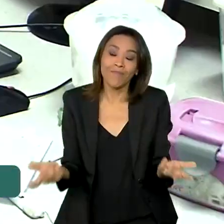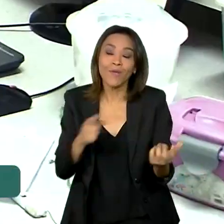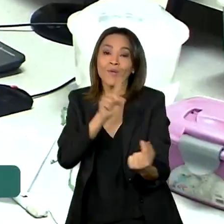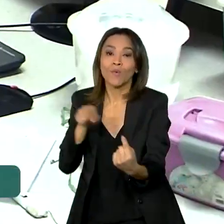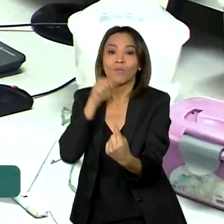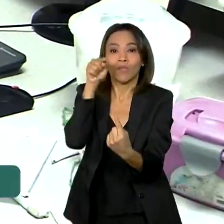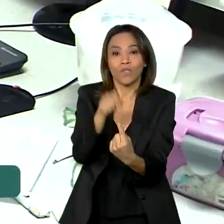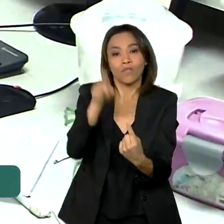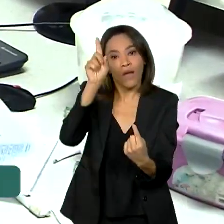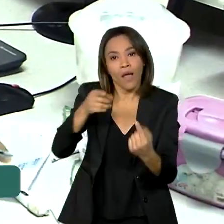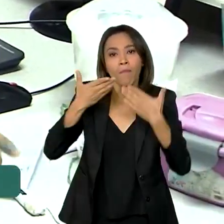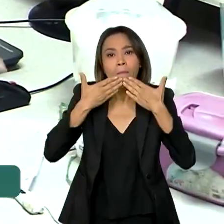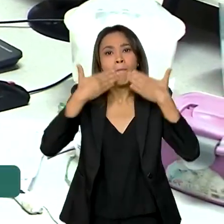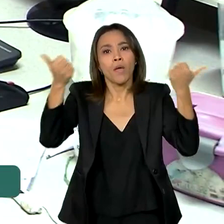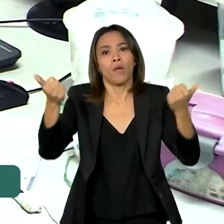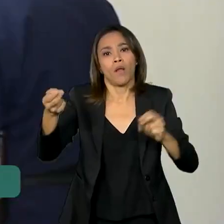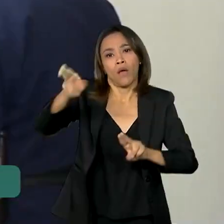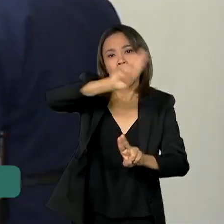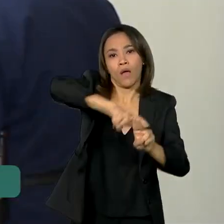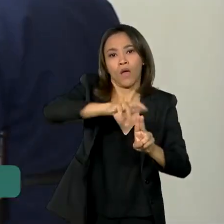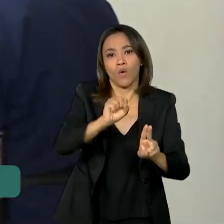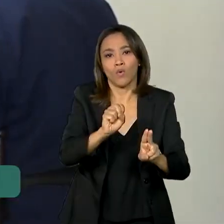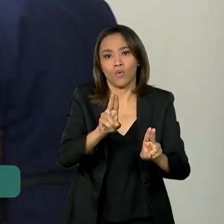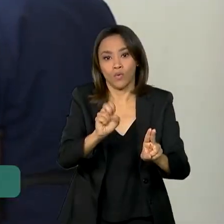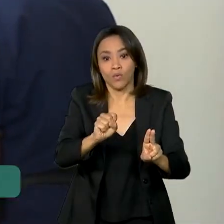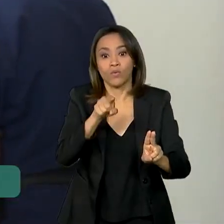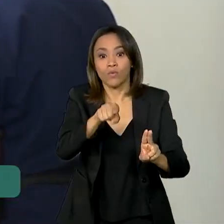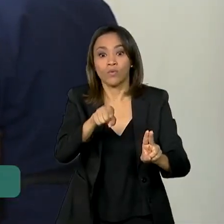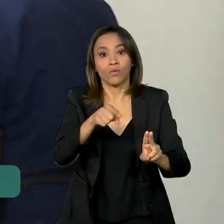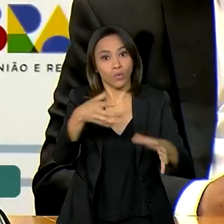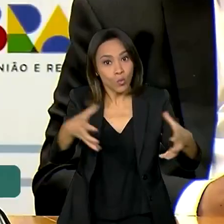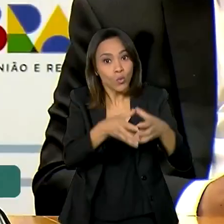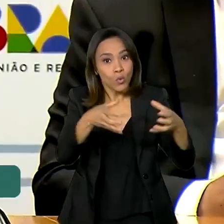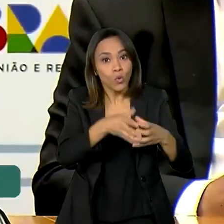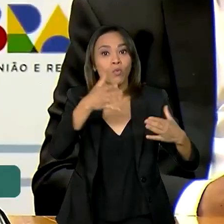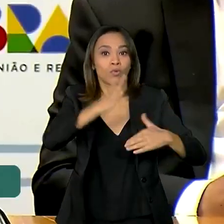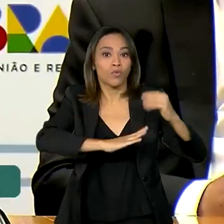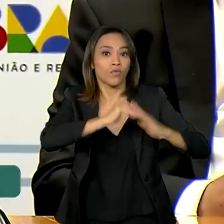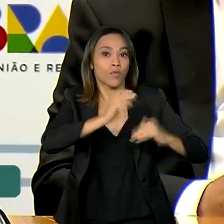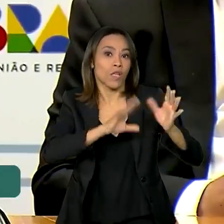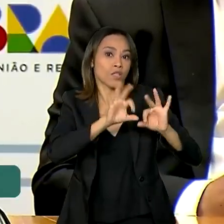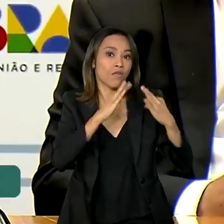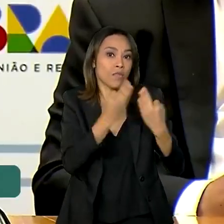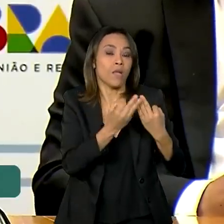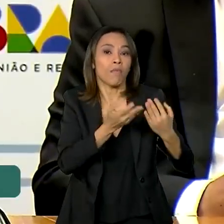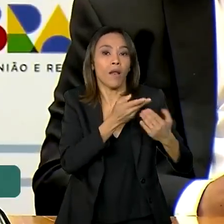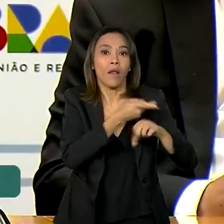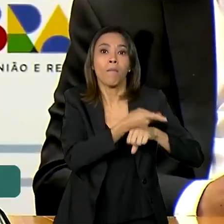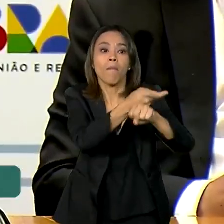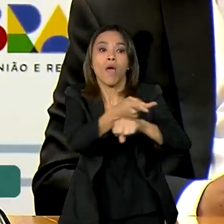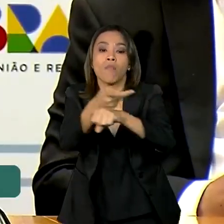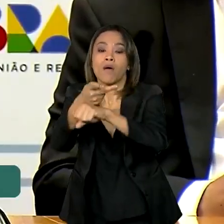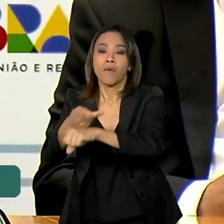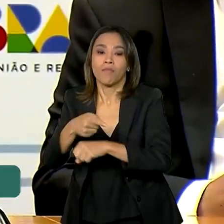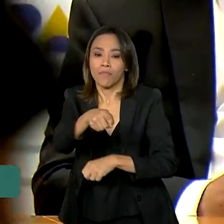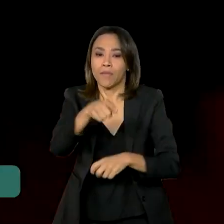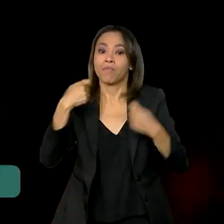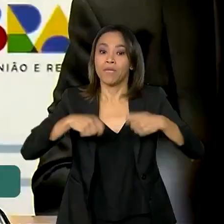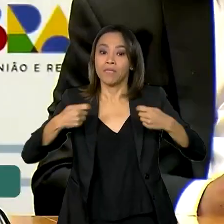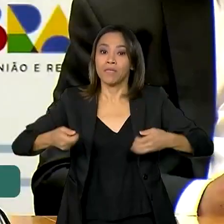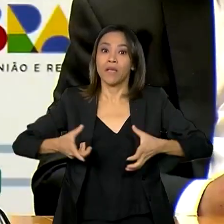restaurar todo o sistema para atingir um nível de excelência. Ampliando as equipes, né, isso é